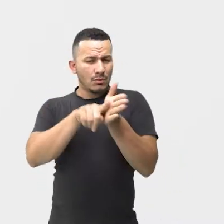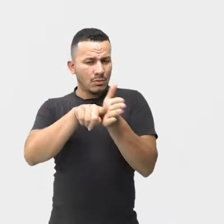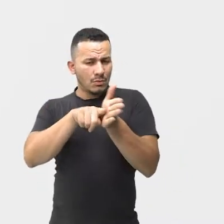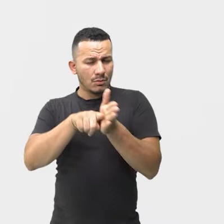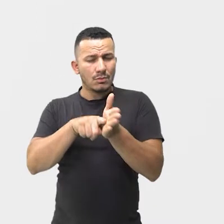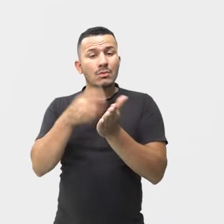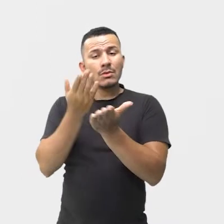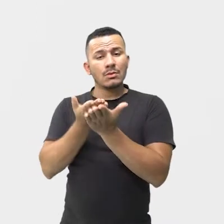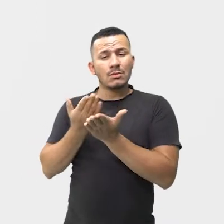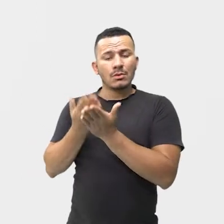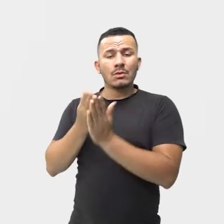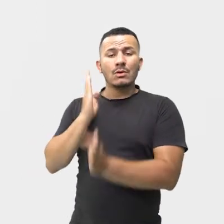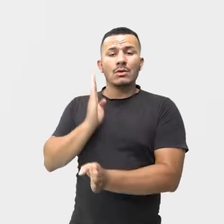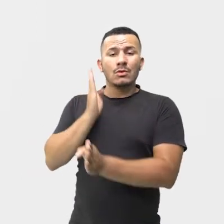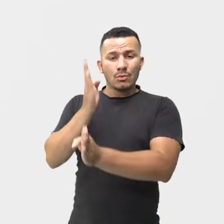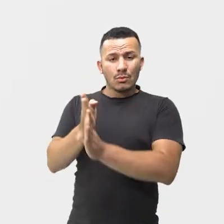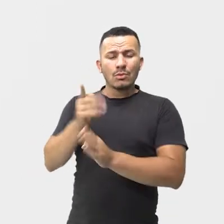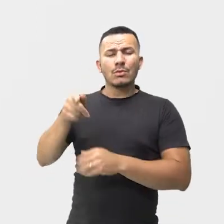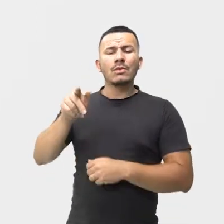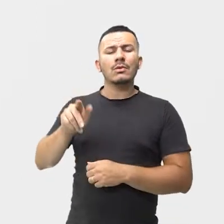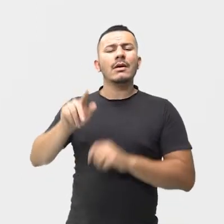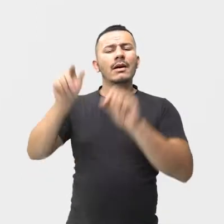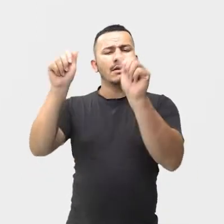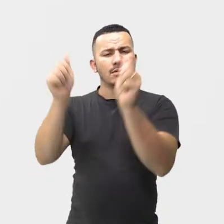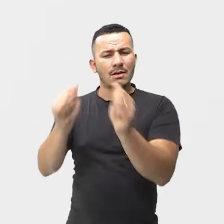ela representava